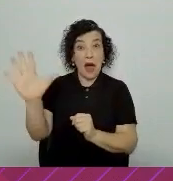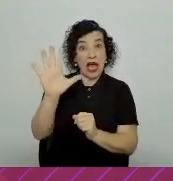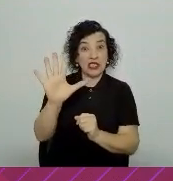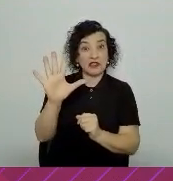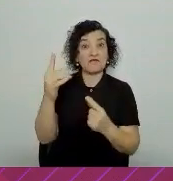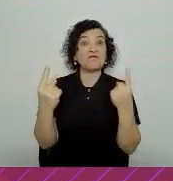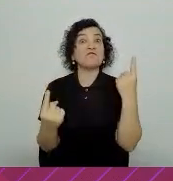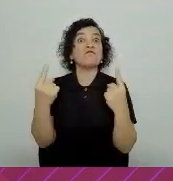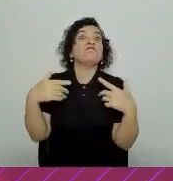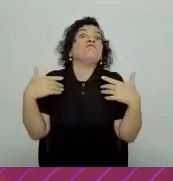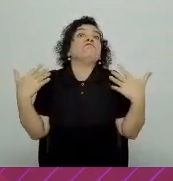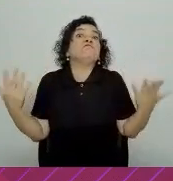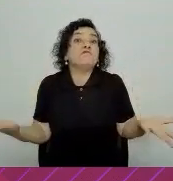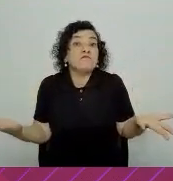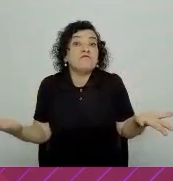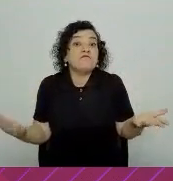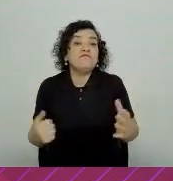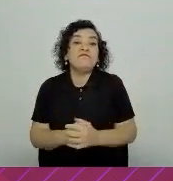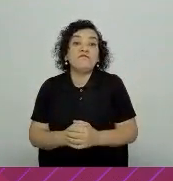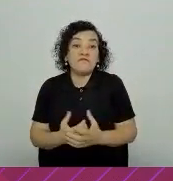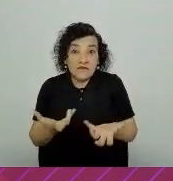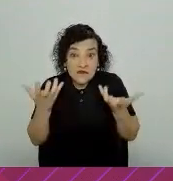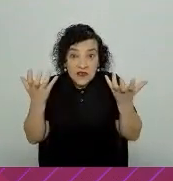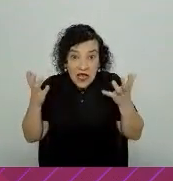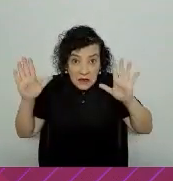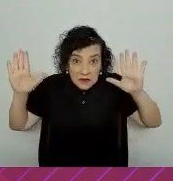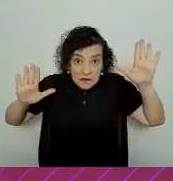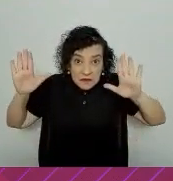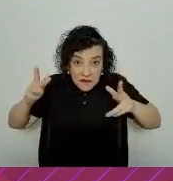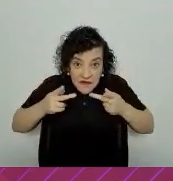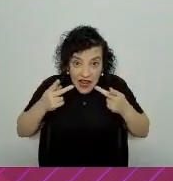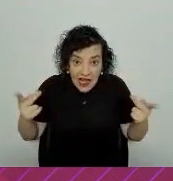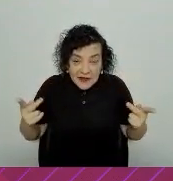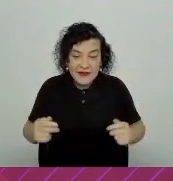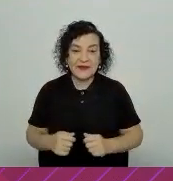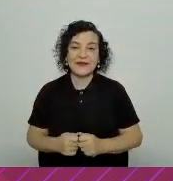alguém falar algo sobre